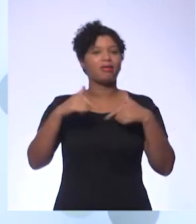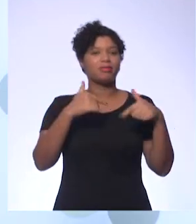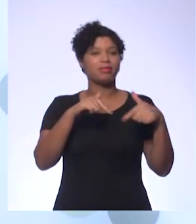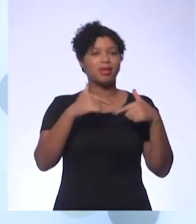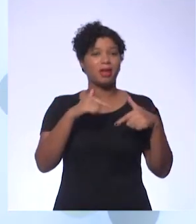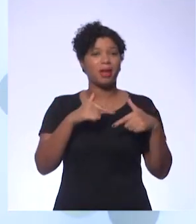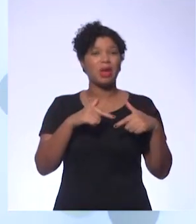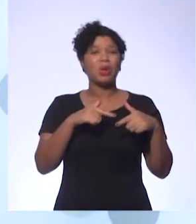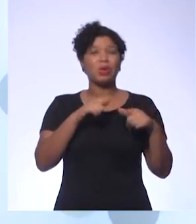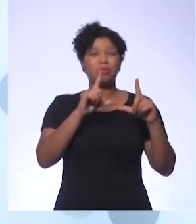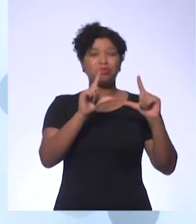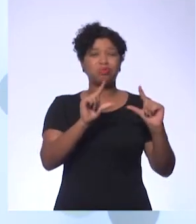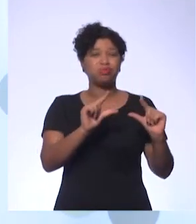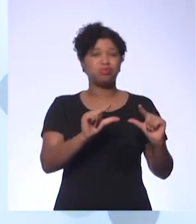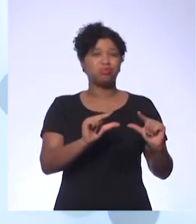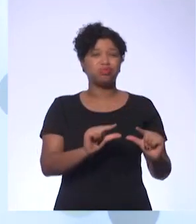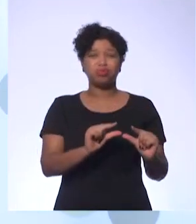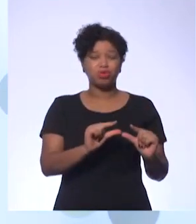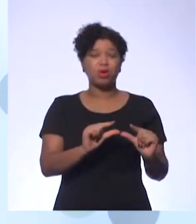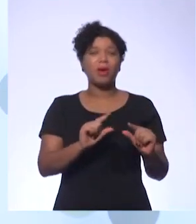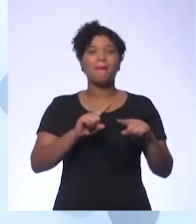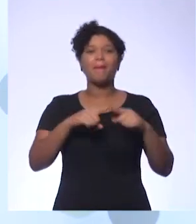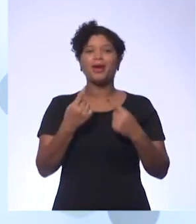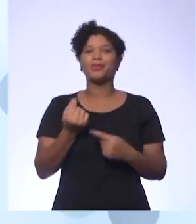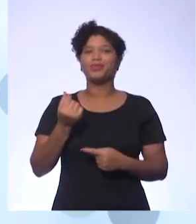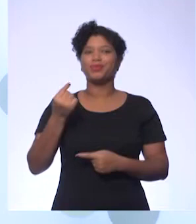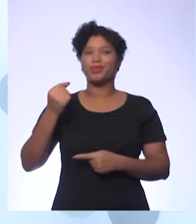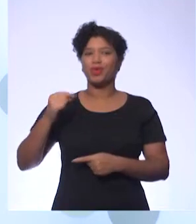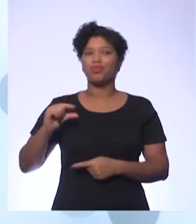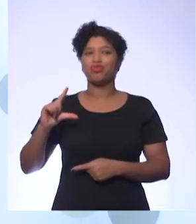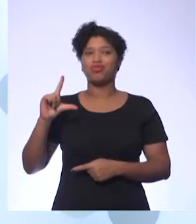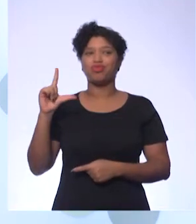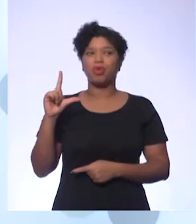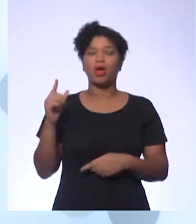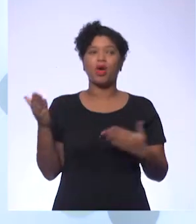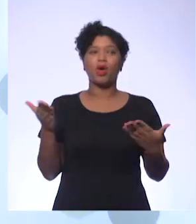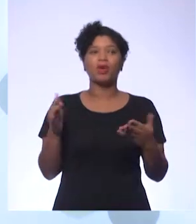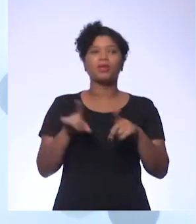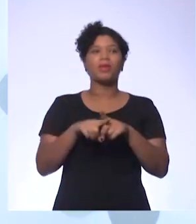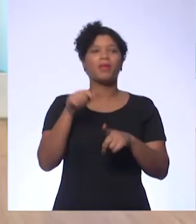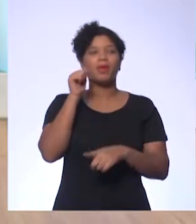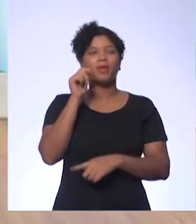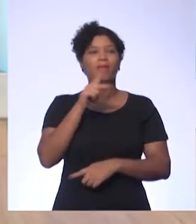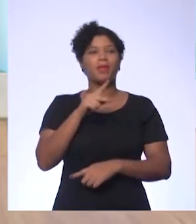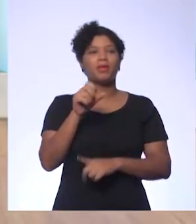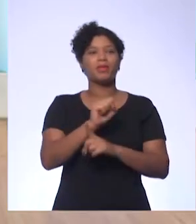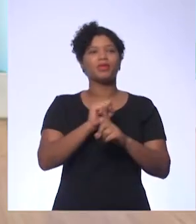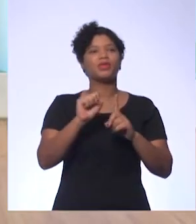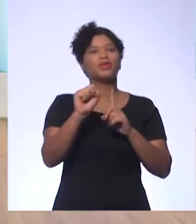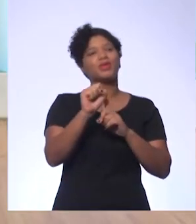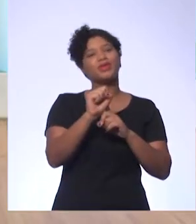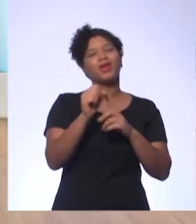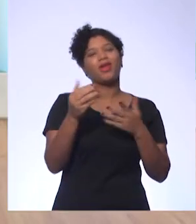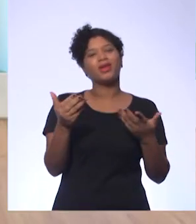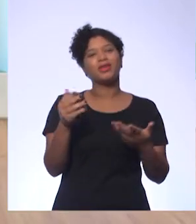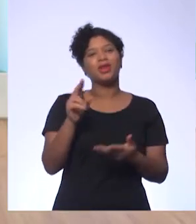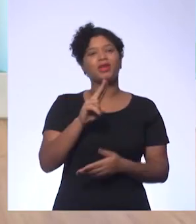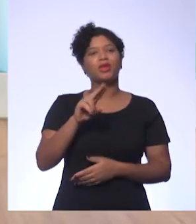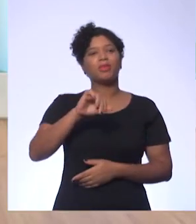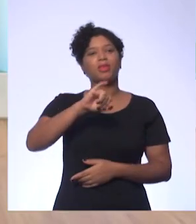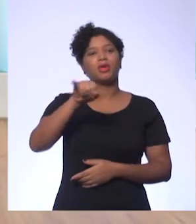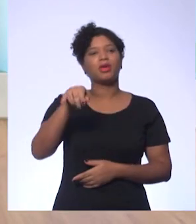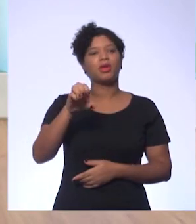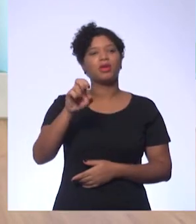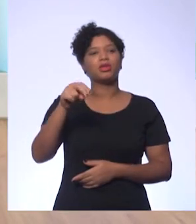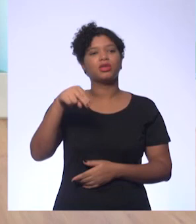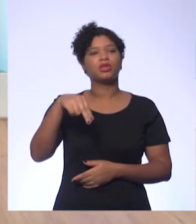E para acompanhar esta aula de um ponto de vista mais da sociologia, hoje a professora Jennifer veio conosco aqui para contribuir na nossa